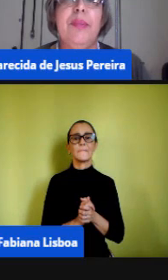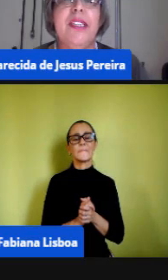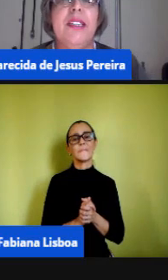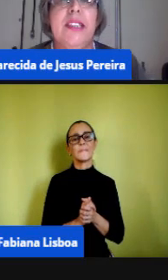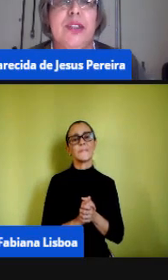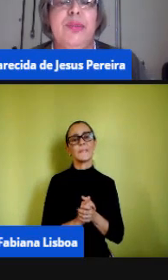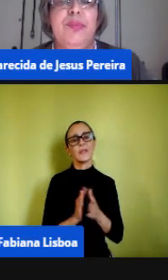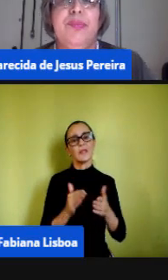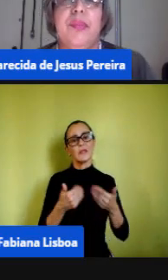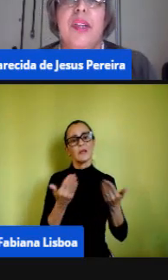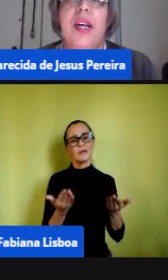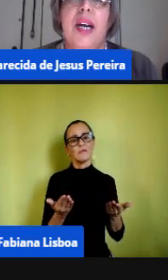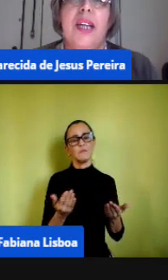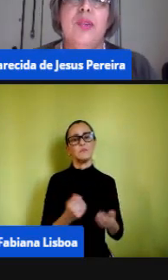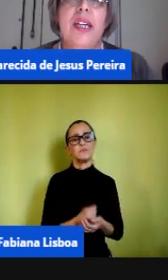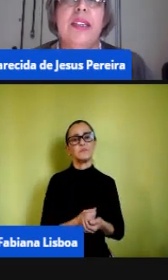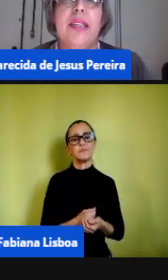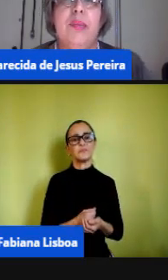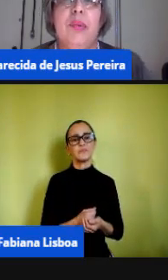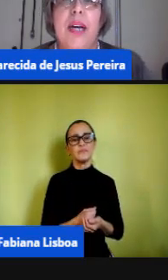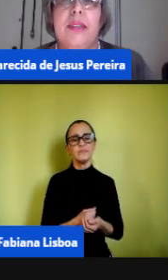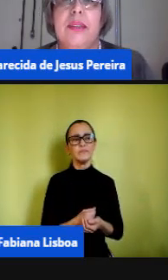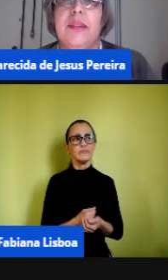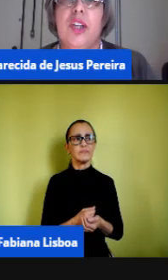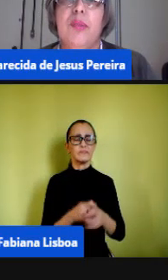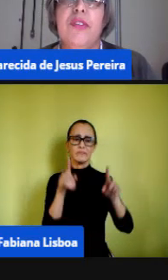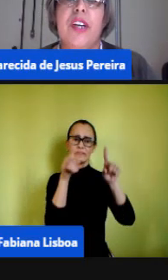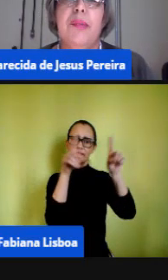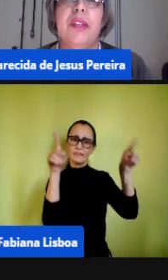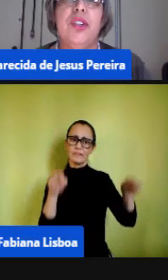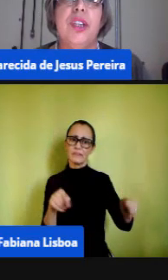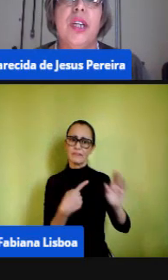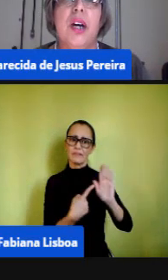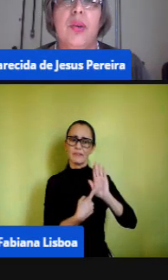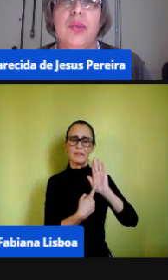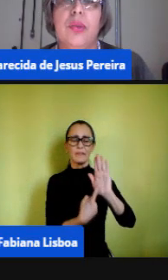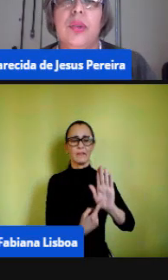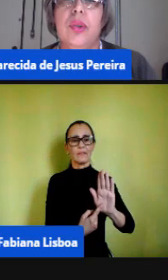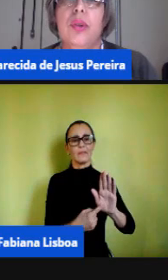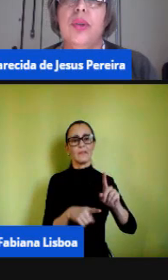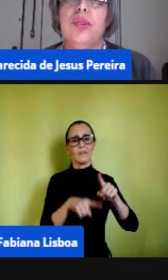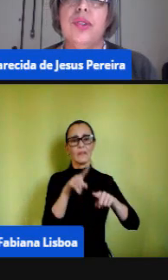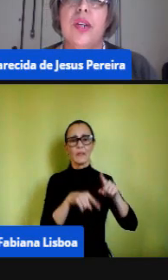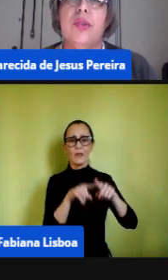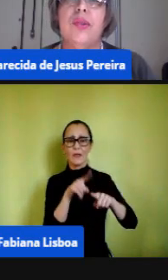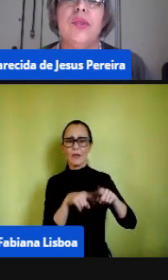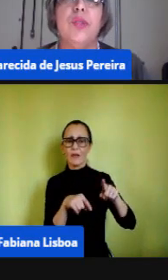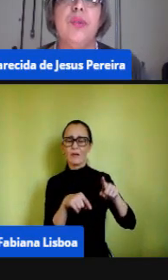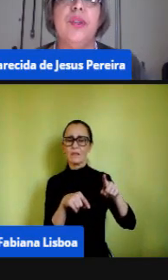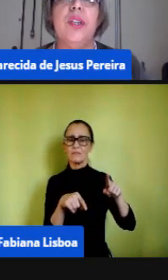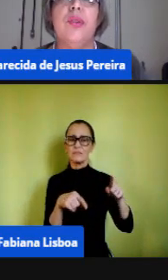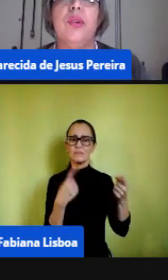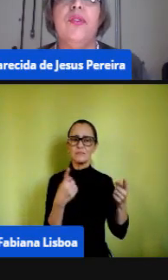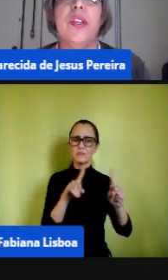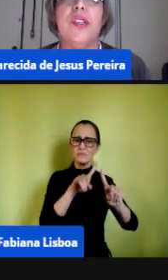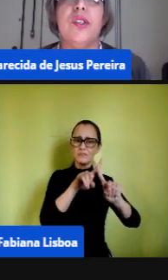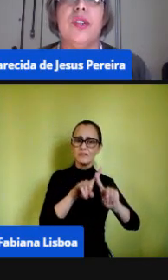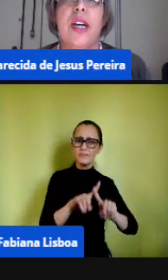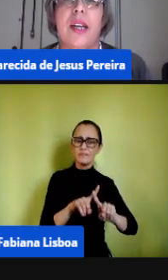Então, apresentando. A toalha da tabuada é uma ferramenta de cálculo onde os alunos